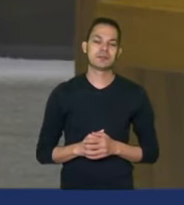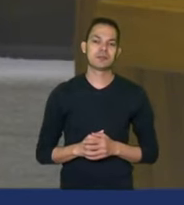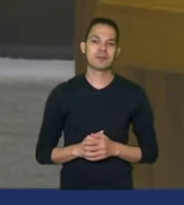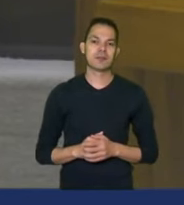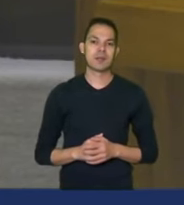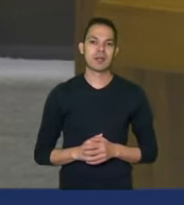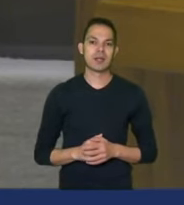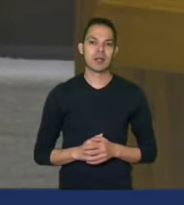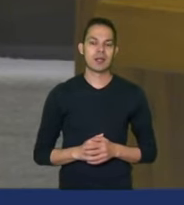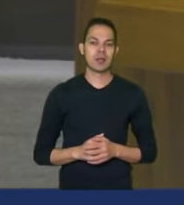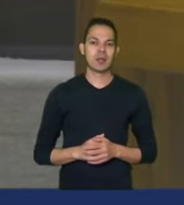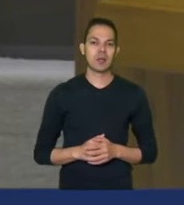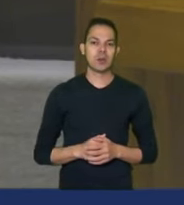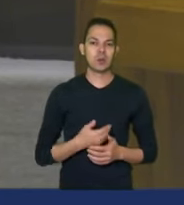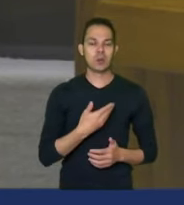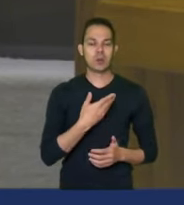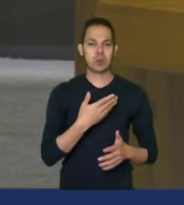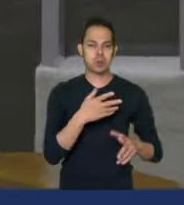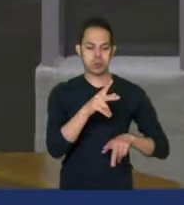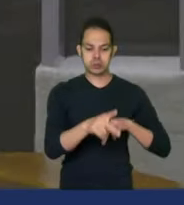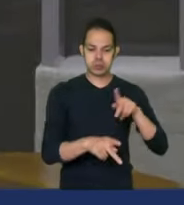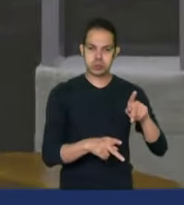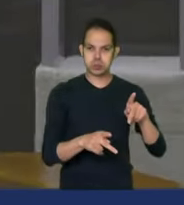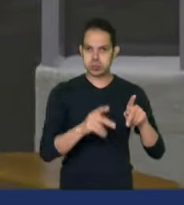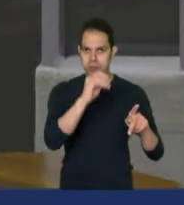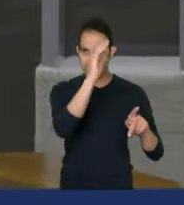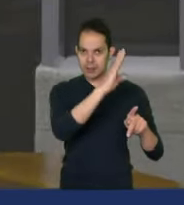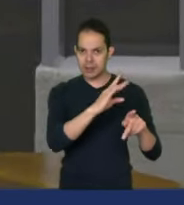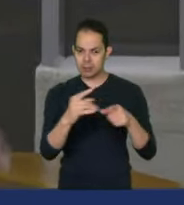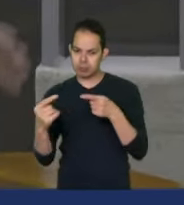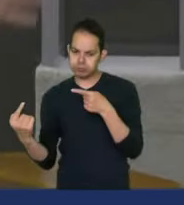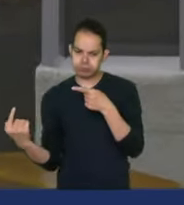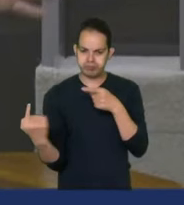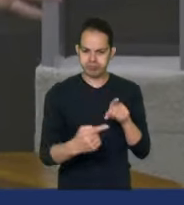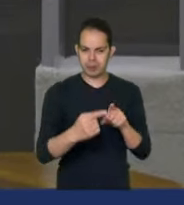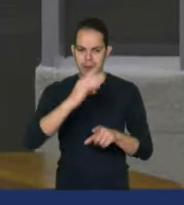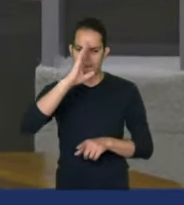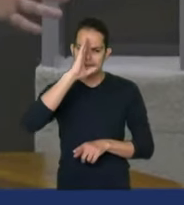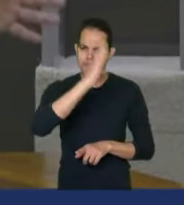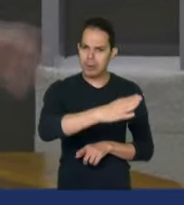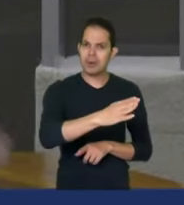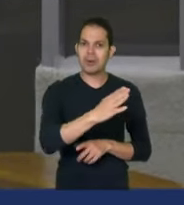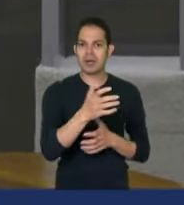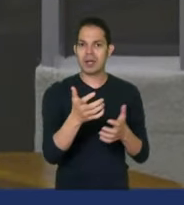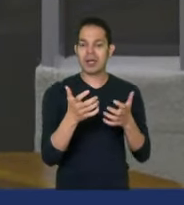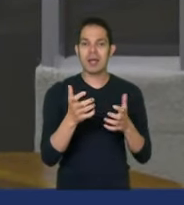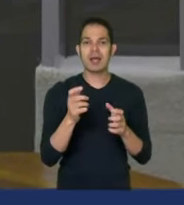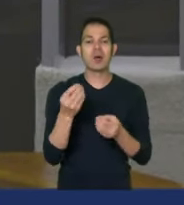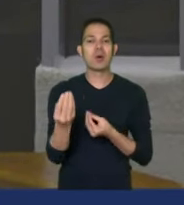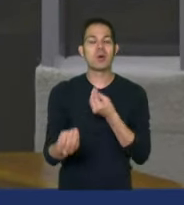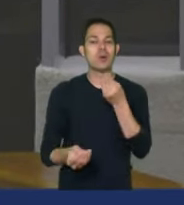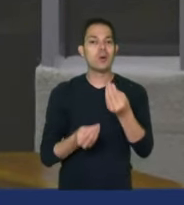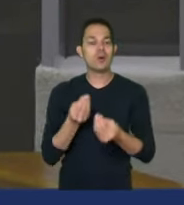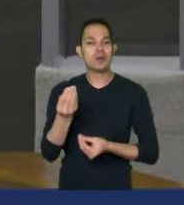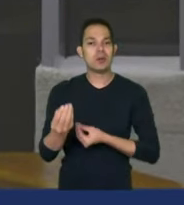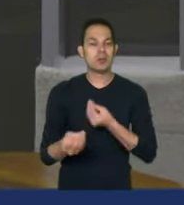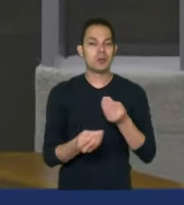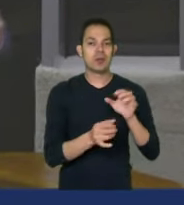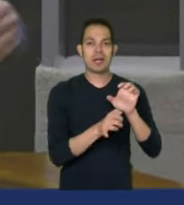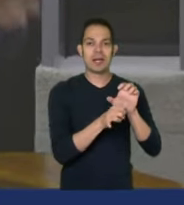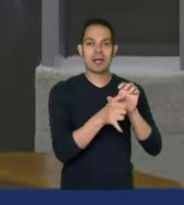Estado brasileiro, um ataque direto ao nosso povo, é justamente privatizar, deputado Glauber, a